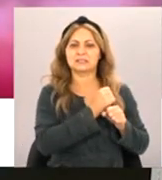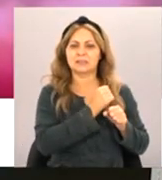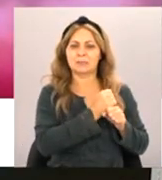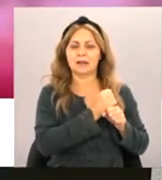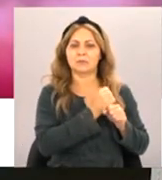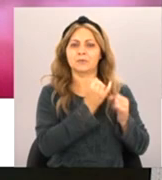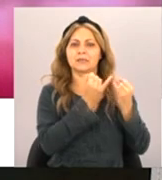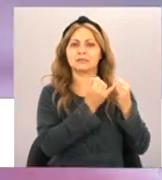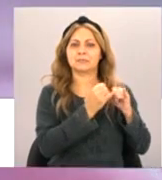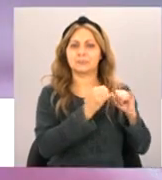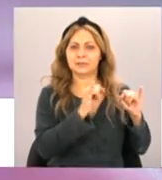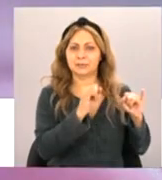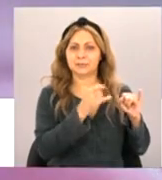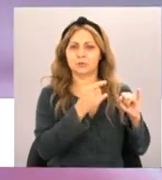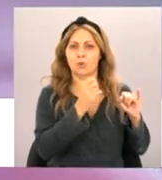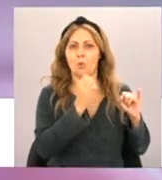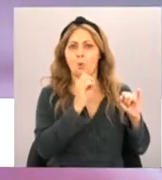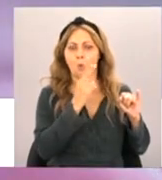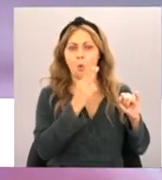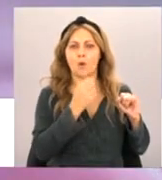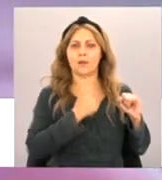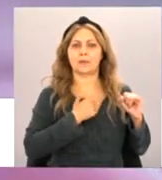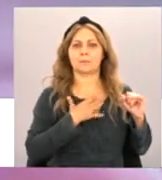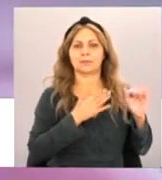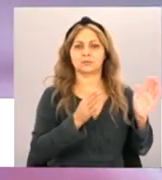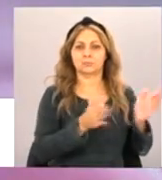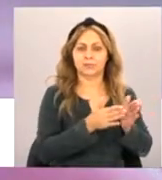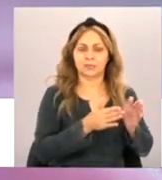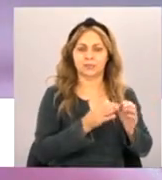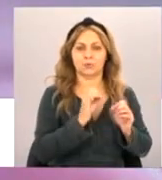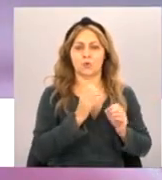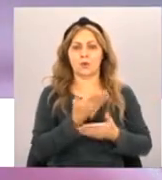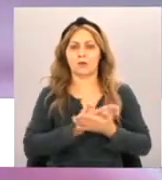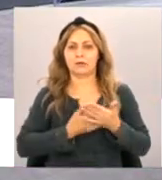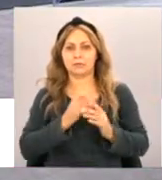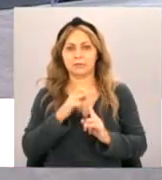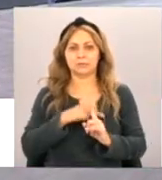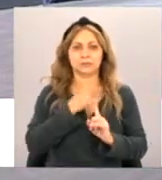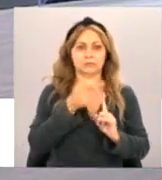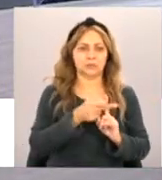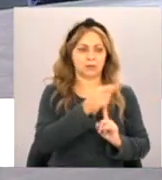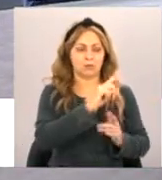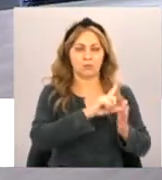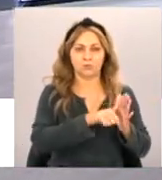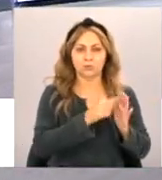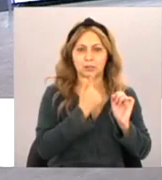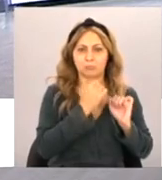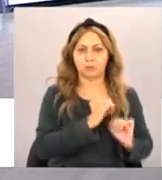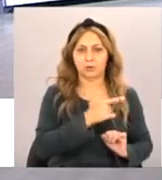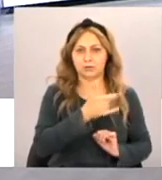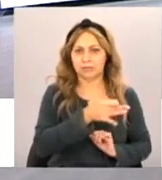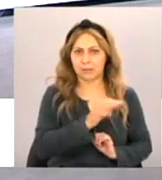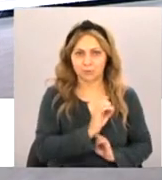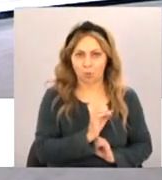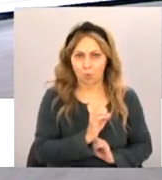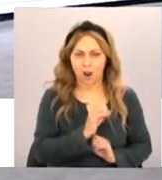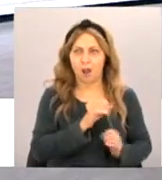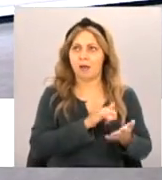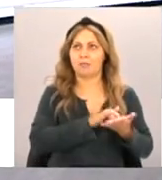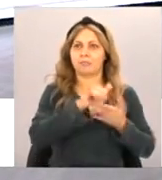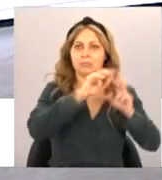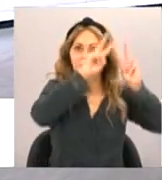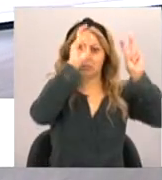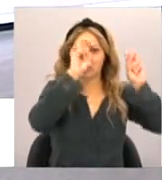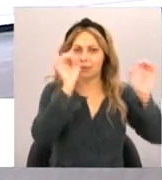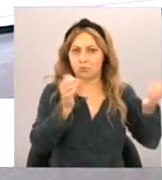empreendedorismo muito pouco sobre a economia circular não existe um plano específico para a TAP não existe nada sobre transporte aéreo para